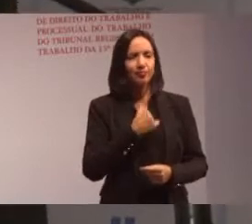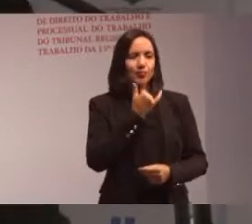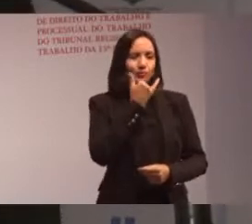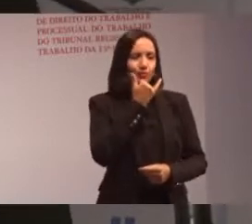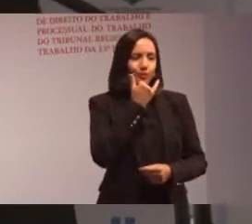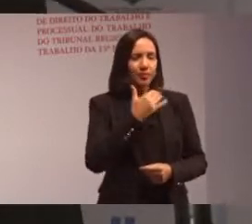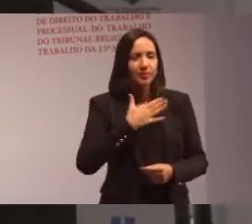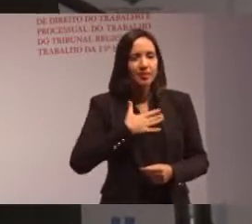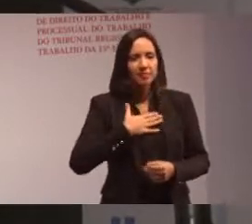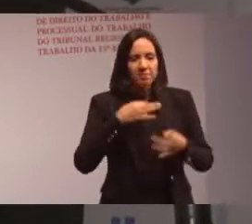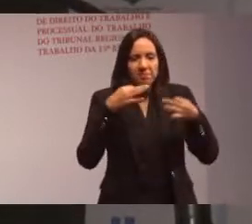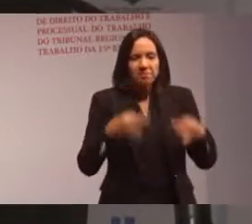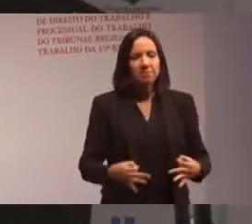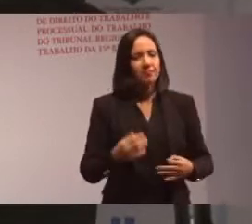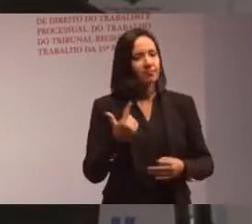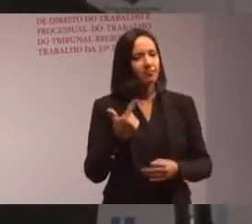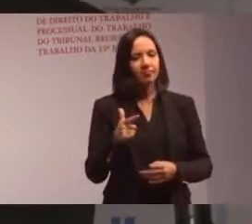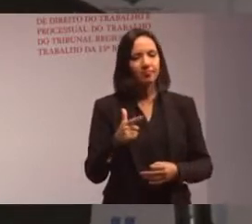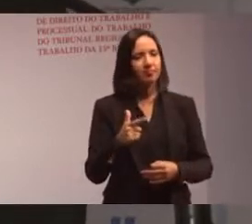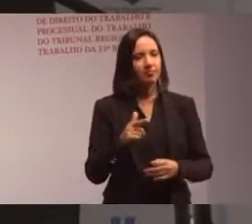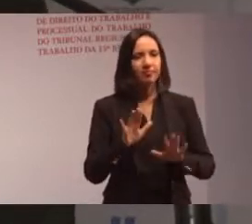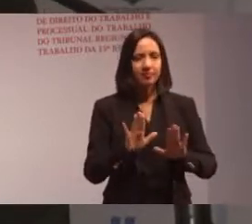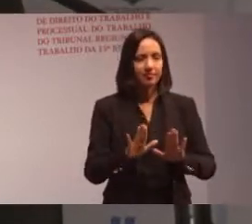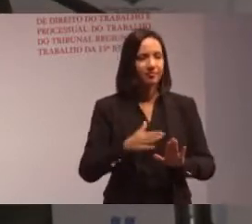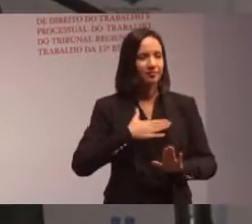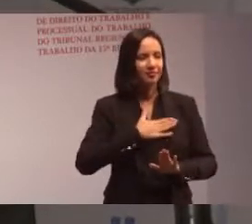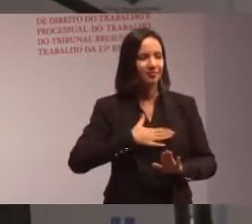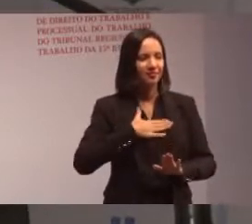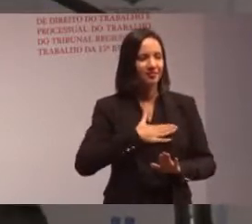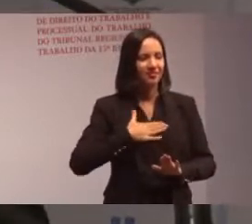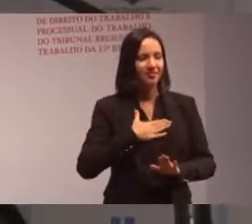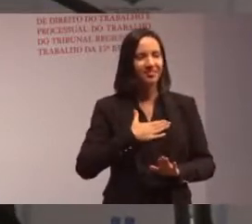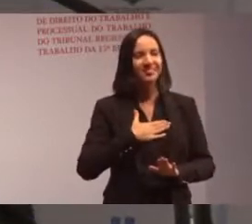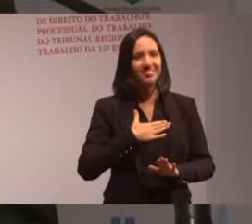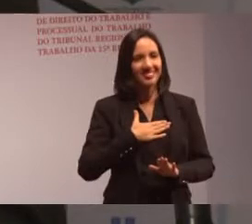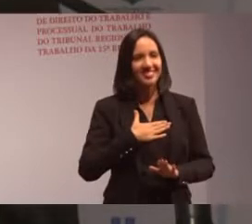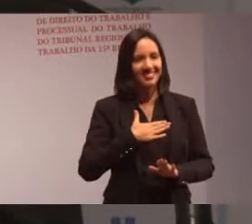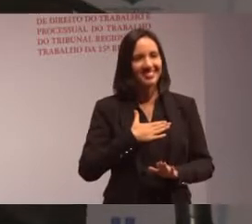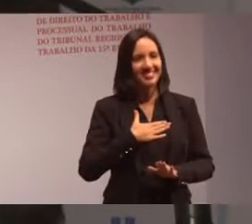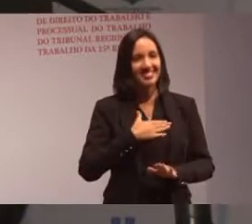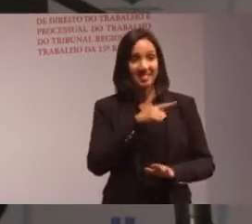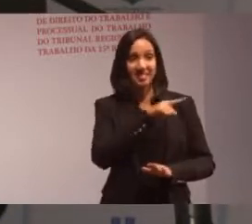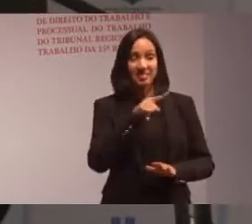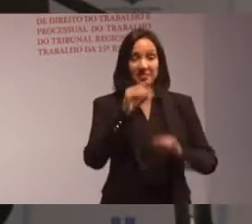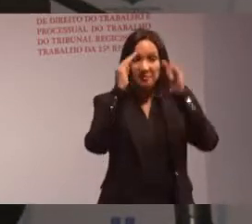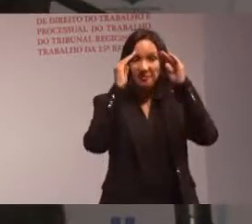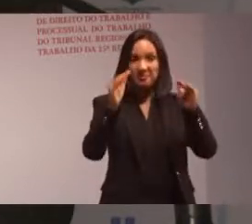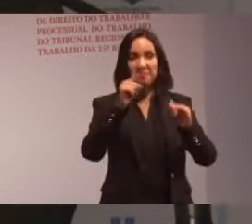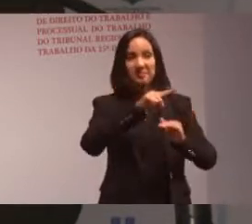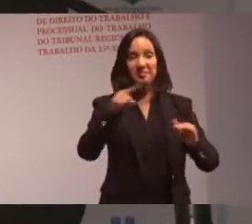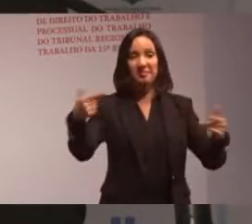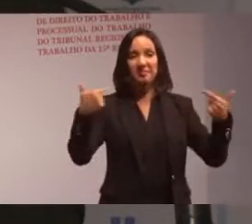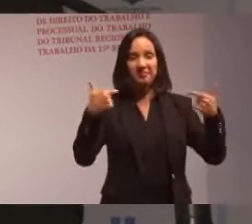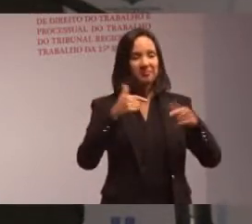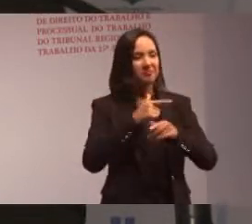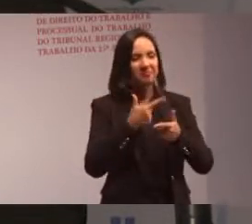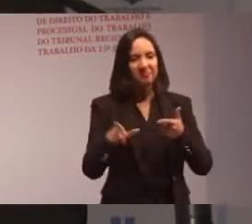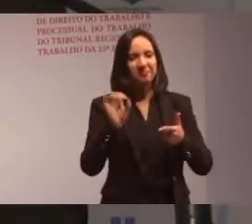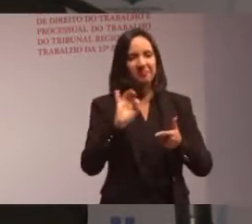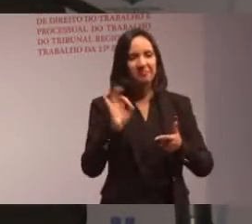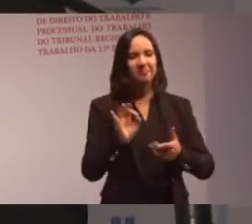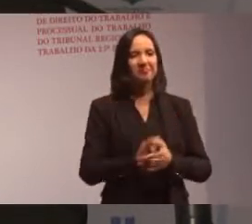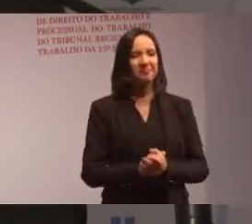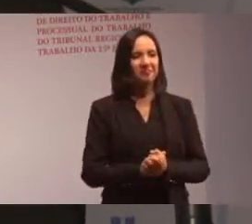minha fala e eu pretendo honrar essa fama, tá? E nós vamos respeitar aqui o